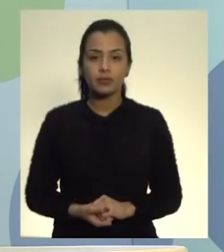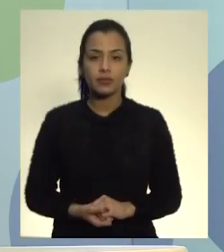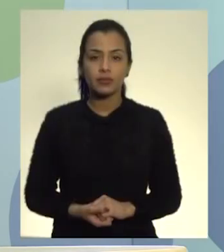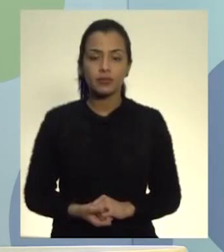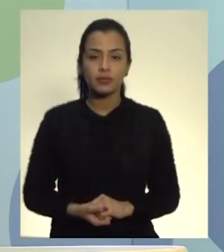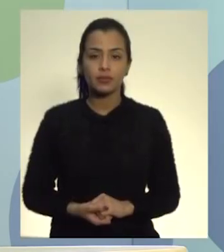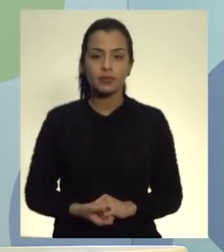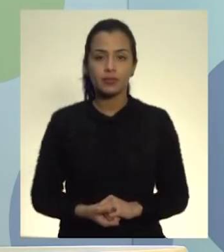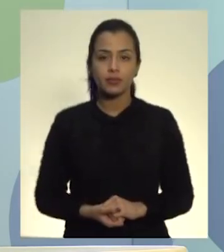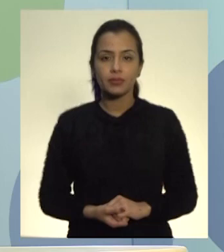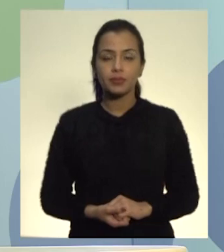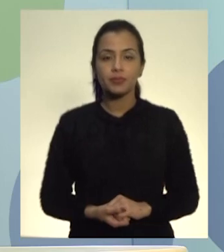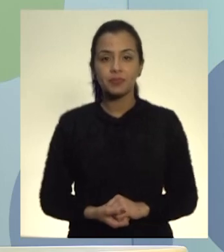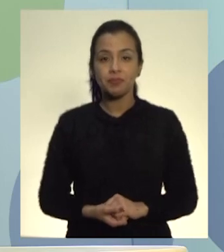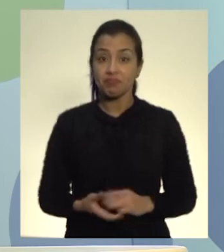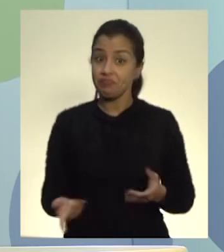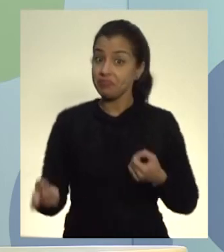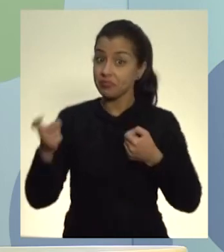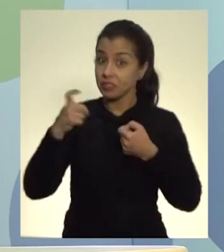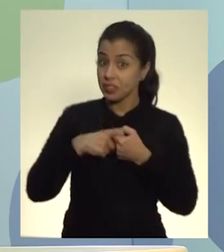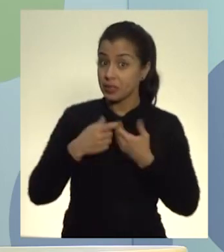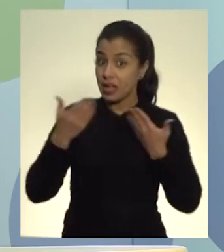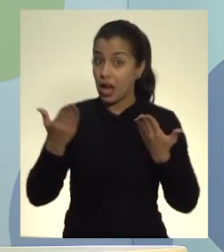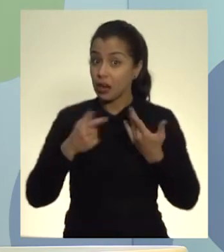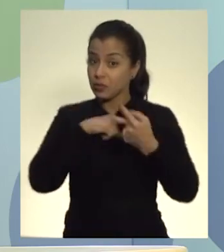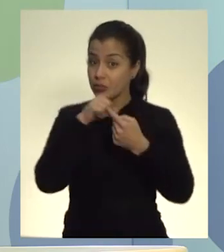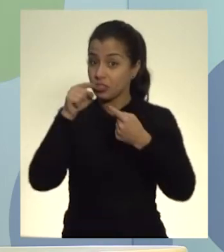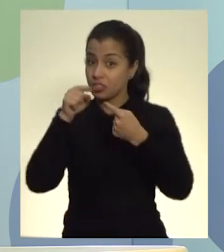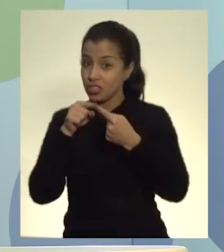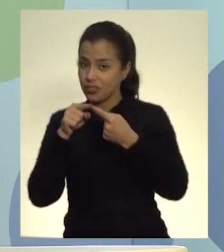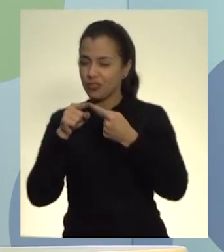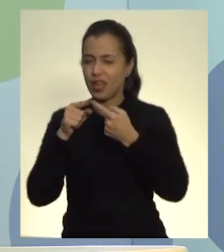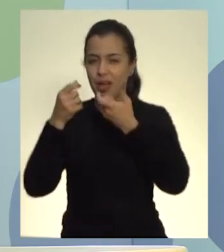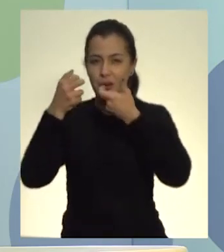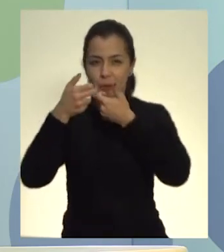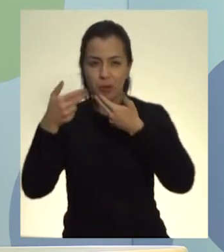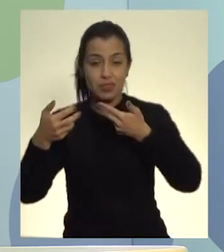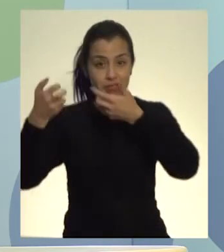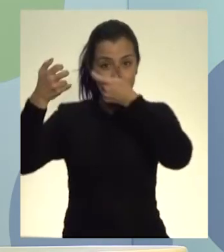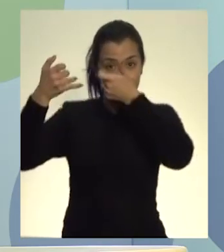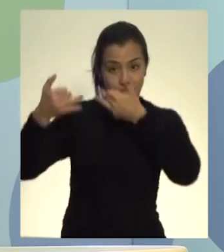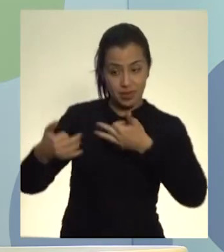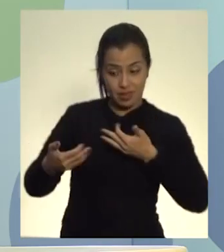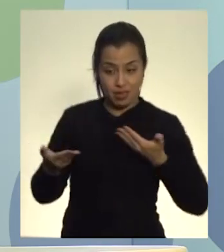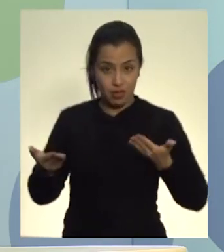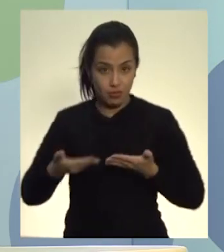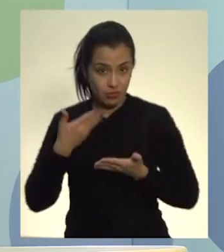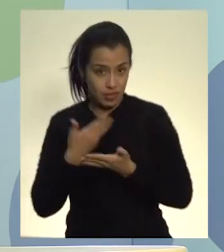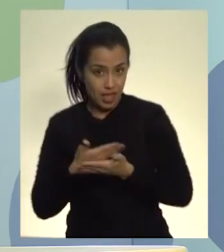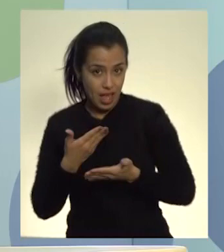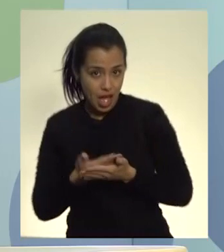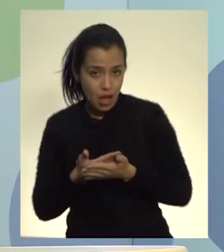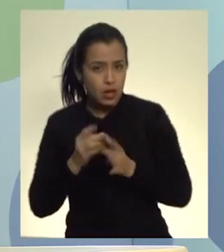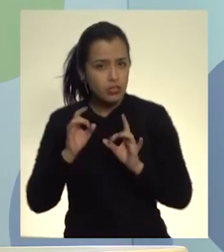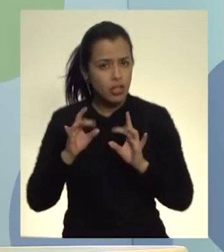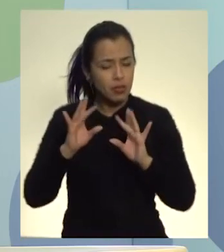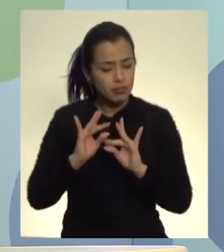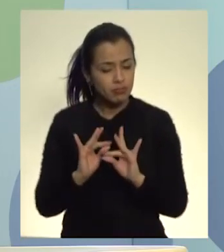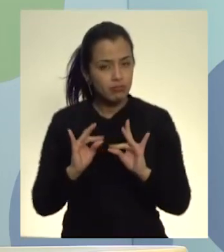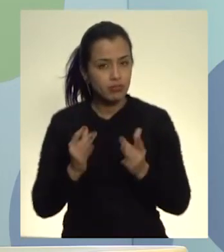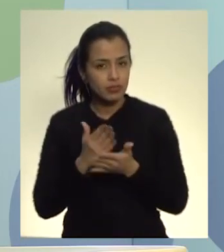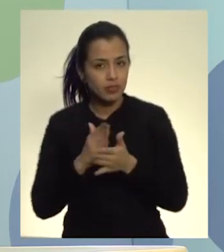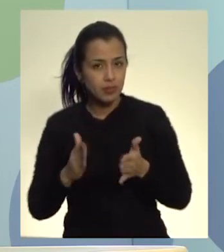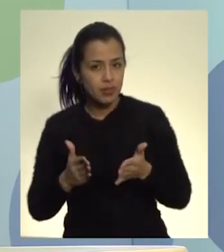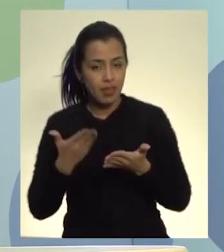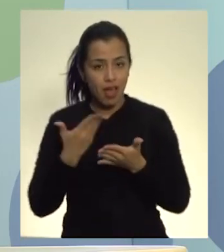Voltando, a gente vai só retomar os objetivos dessa aula e encerrar a aula de hoje de projeto de vida para o